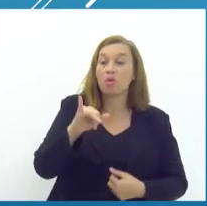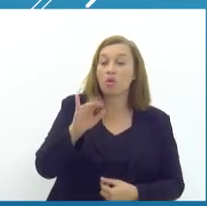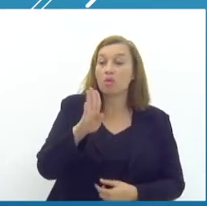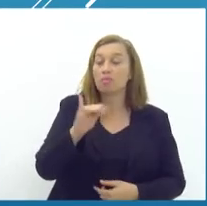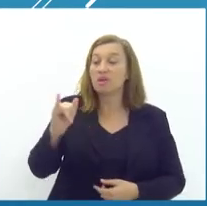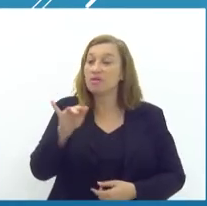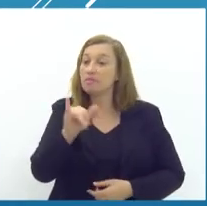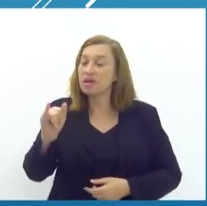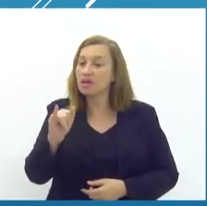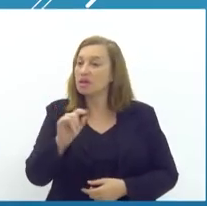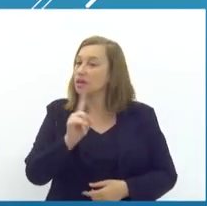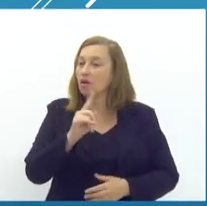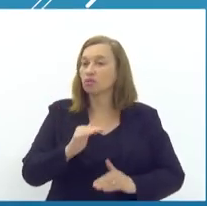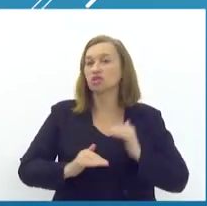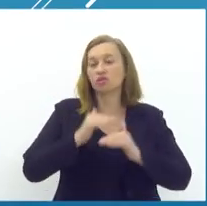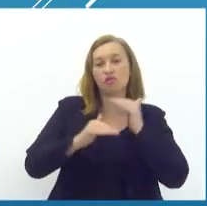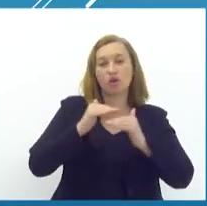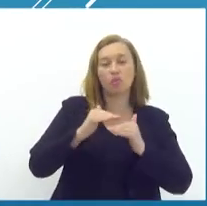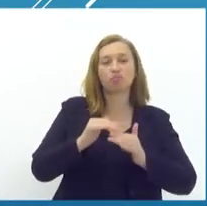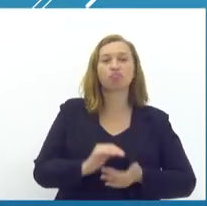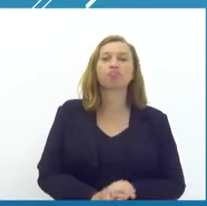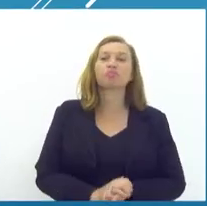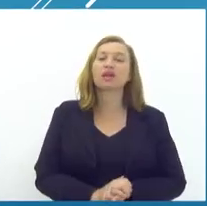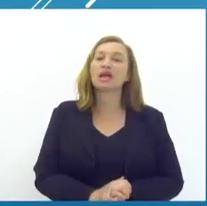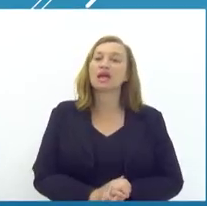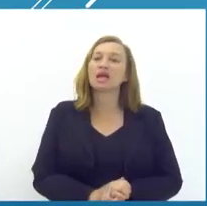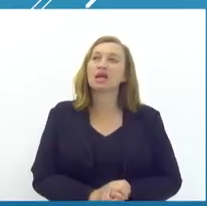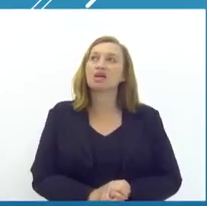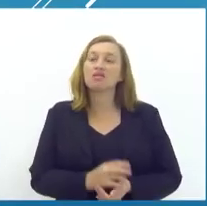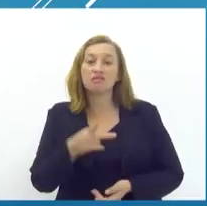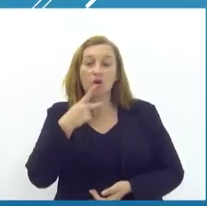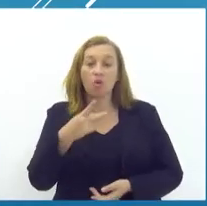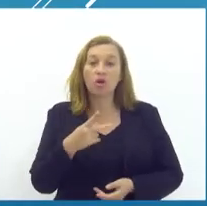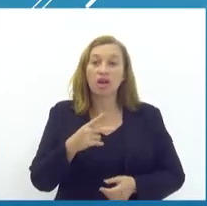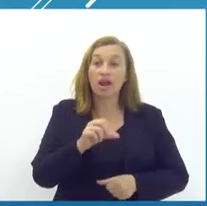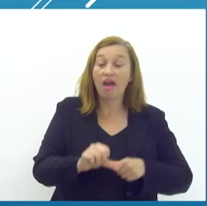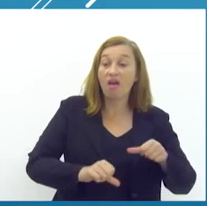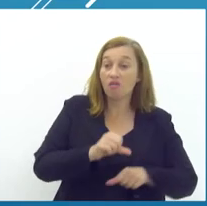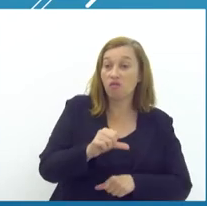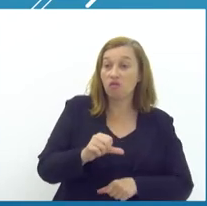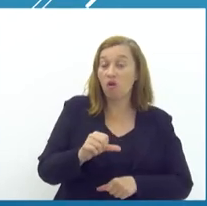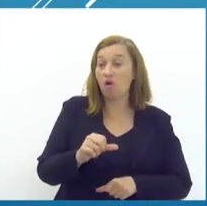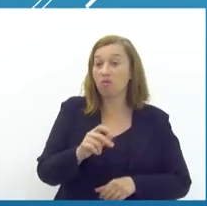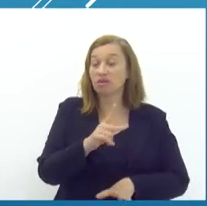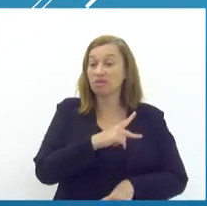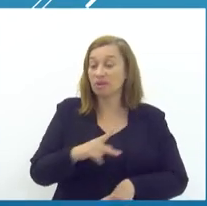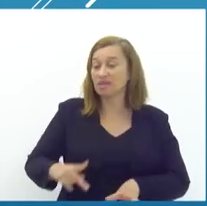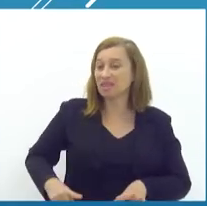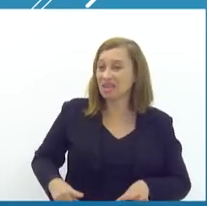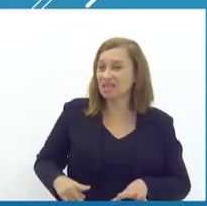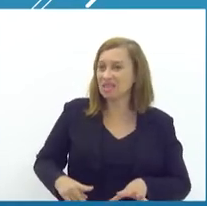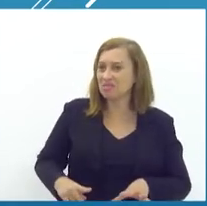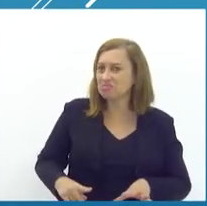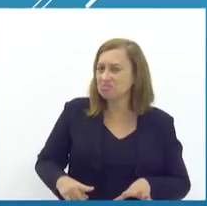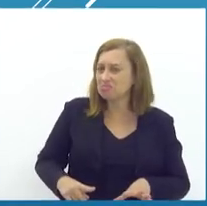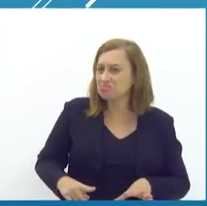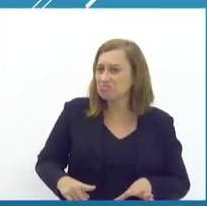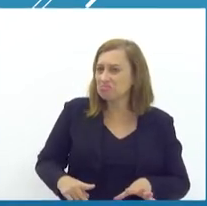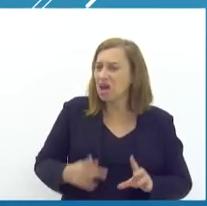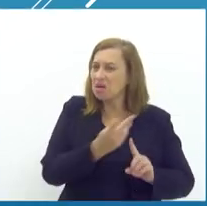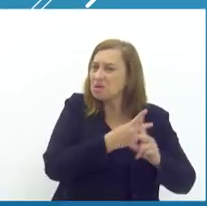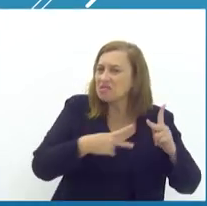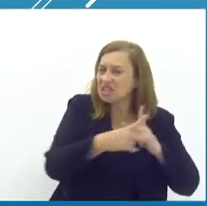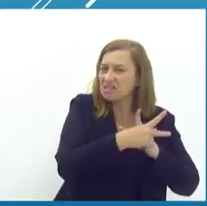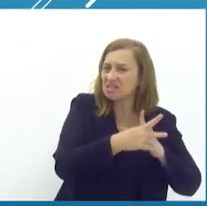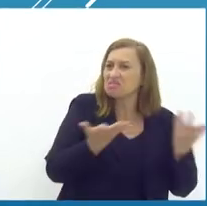boa parte deles né se acrescentou e disse que foi a reforma da Previdência o país não crescia porque a Previdência era uma